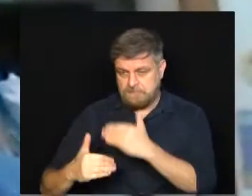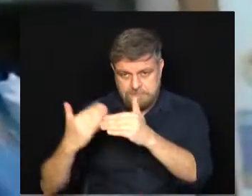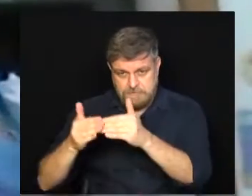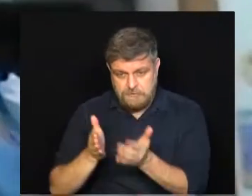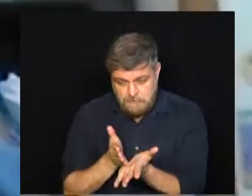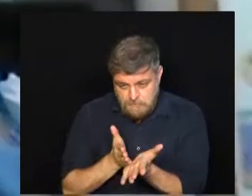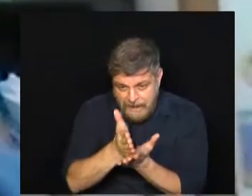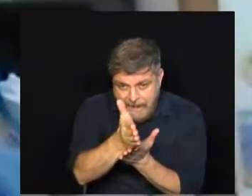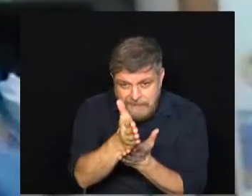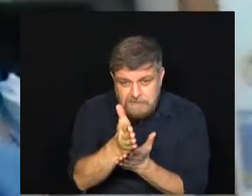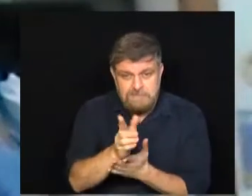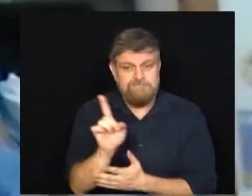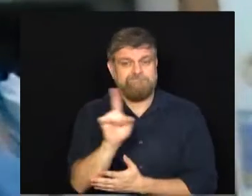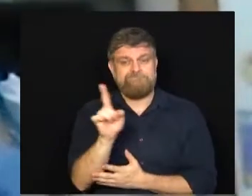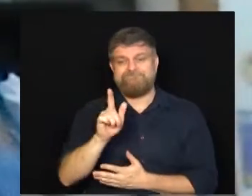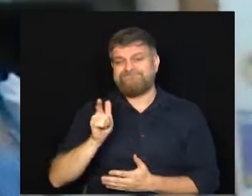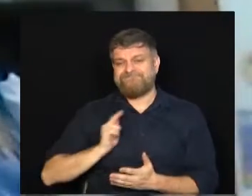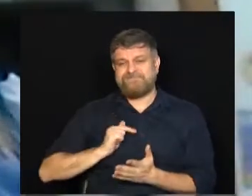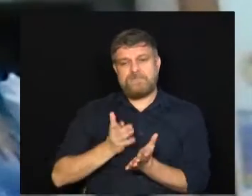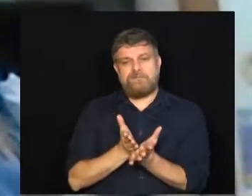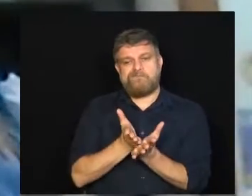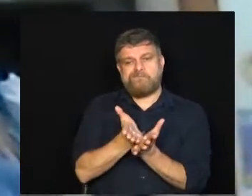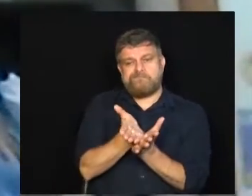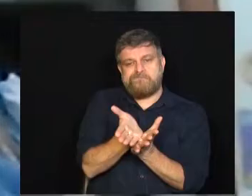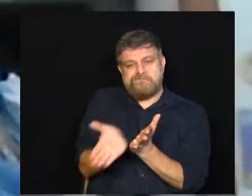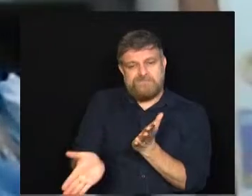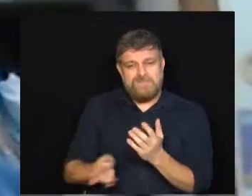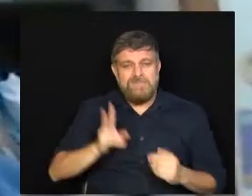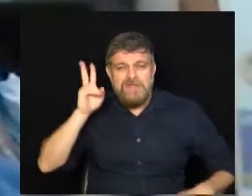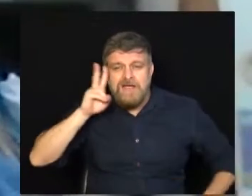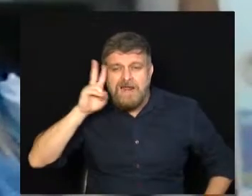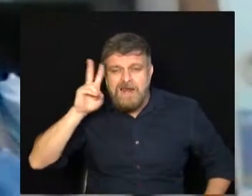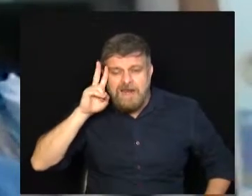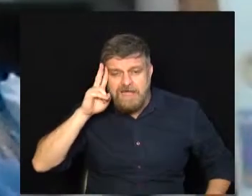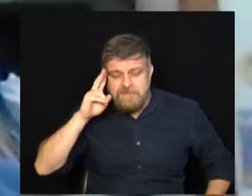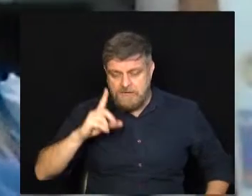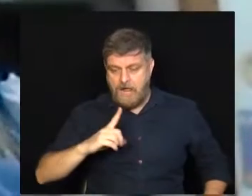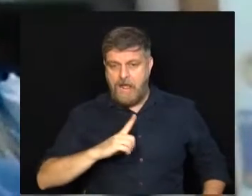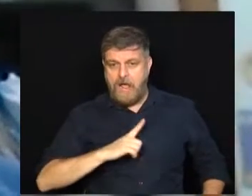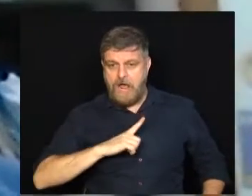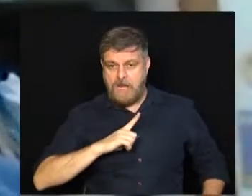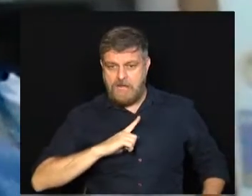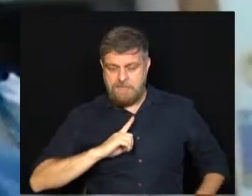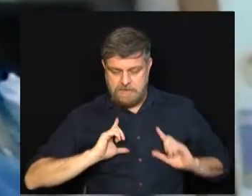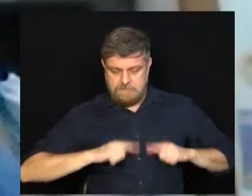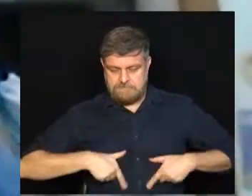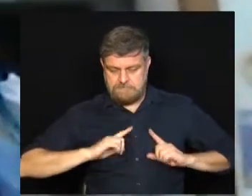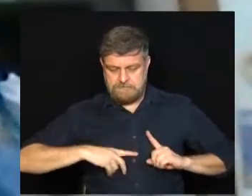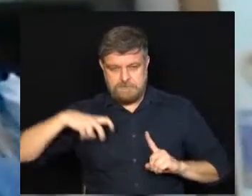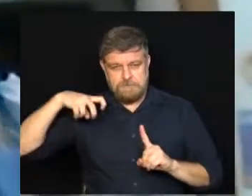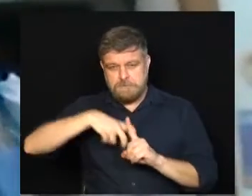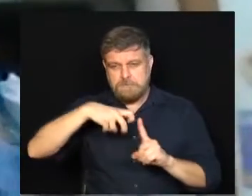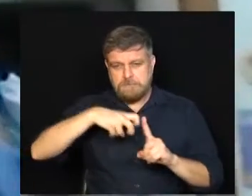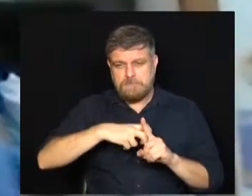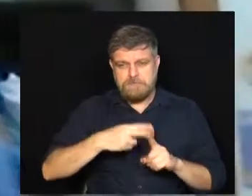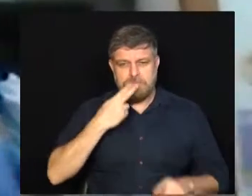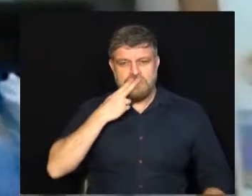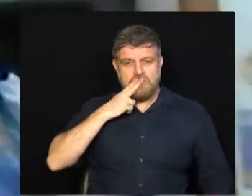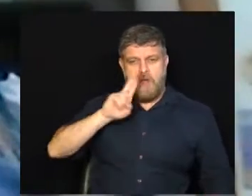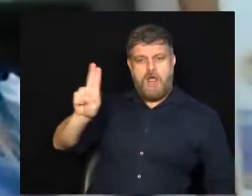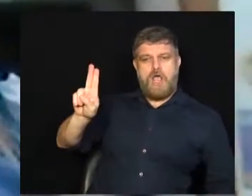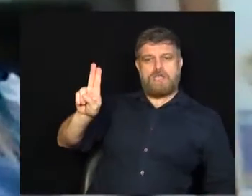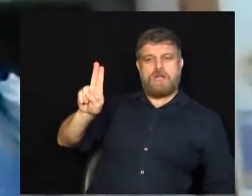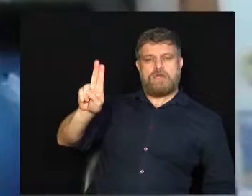gente acha que não teria acontecido o nazismo, por exemplo. Tinha gente no final do século XIX que achava que o progresso nos levaria a uma